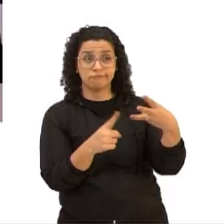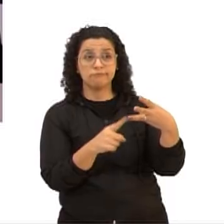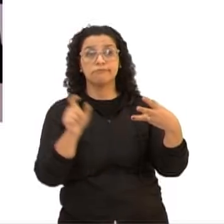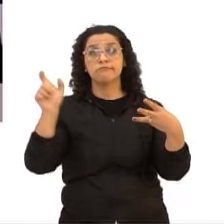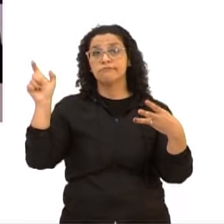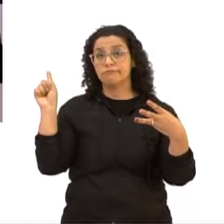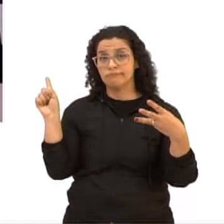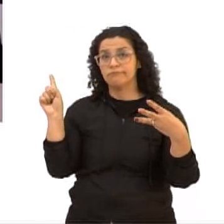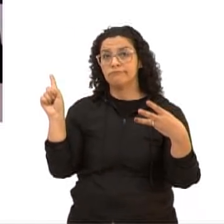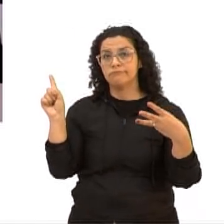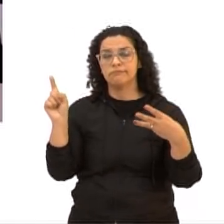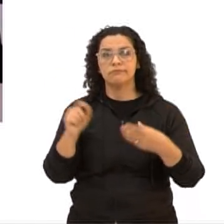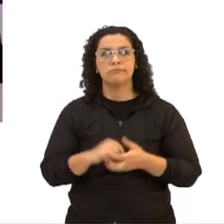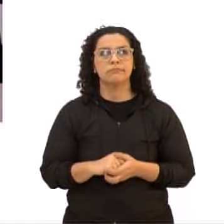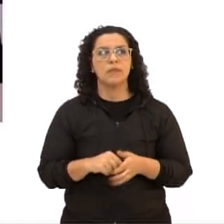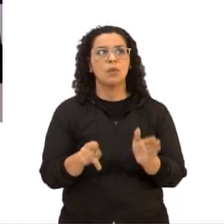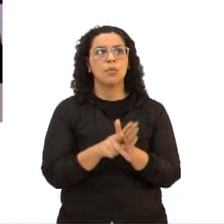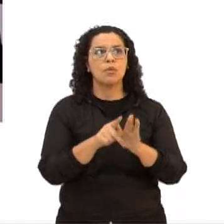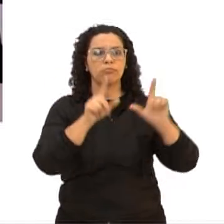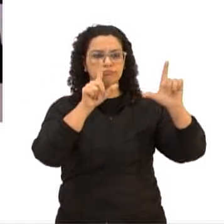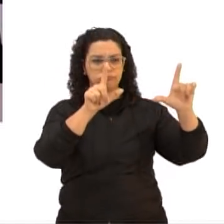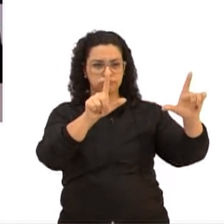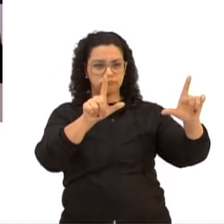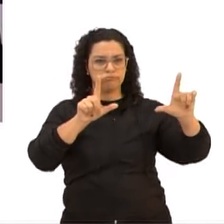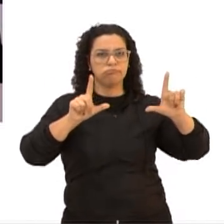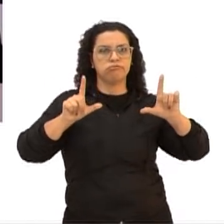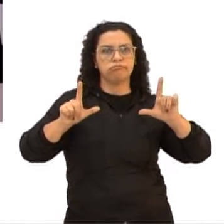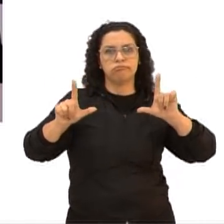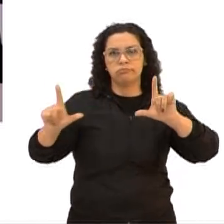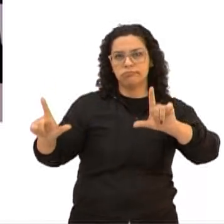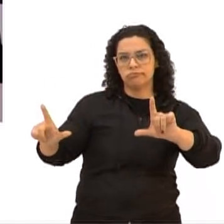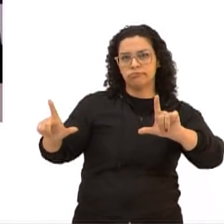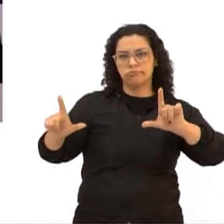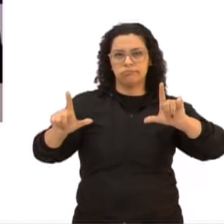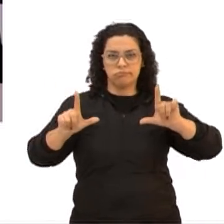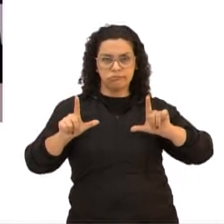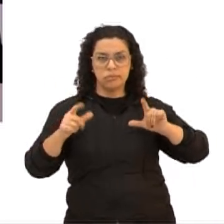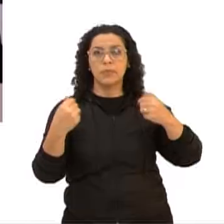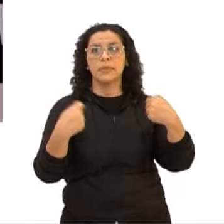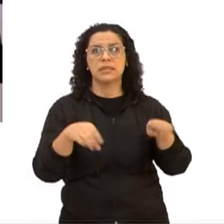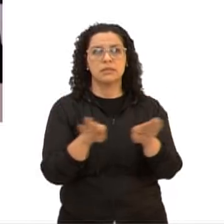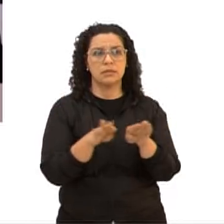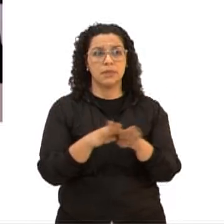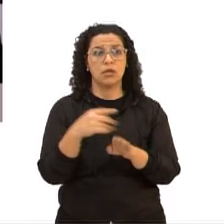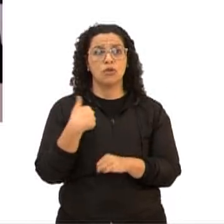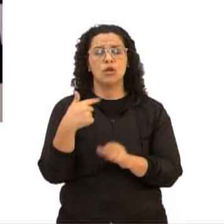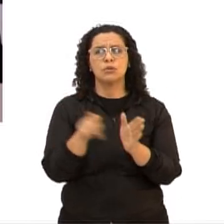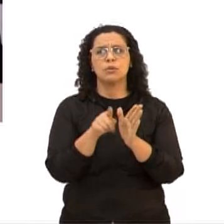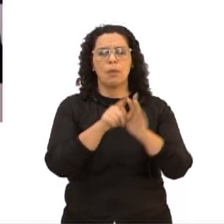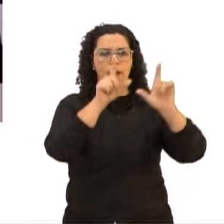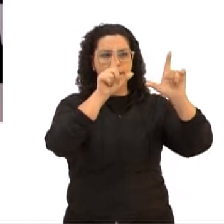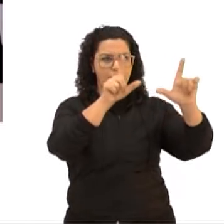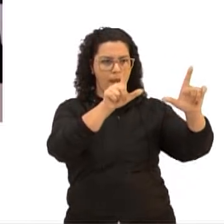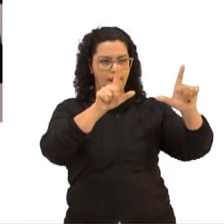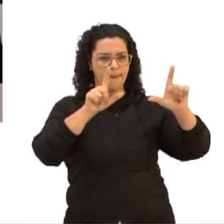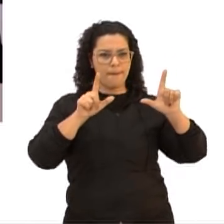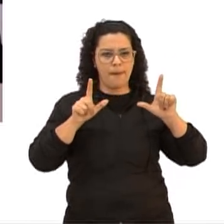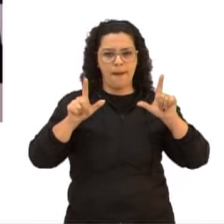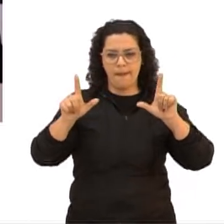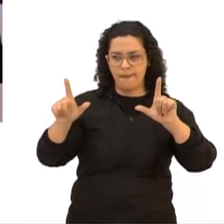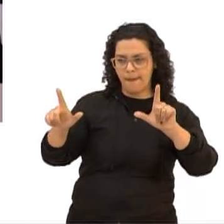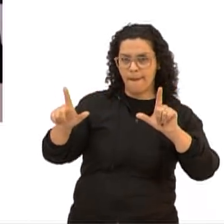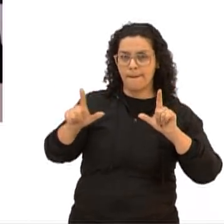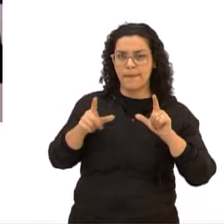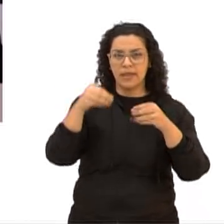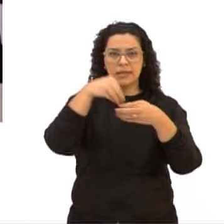são os enquadramentos, né? Os enquadramentos são a diagramação dos quadrinhos